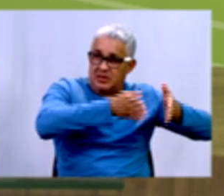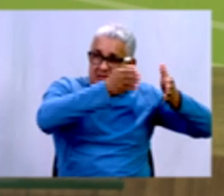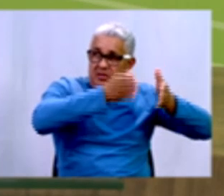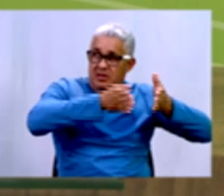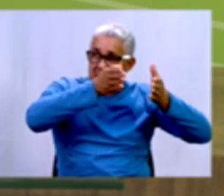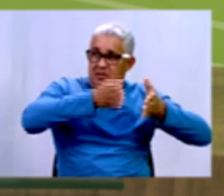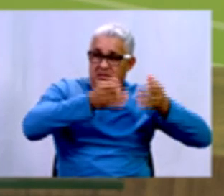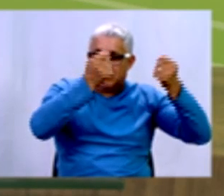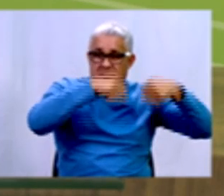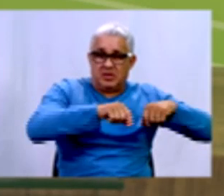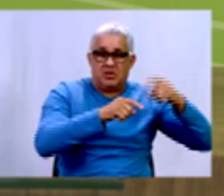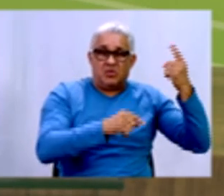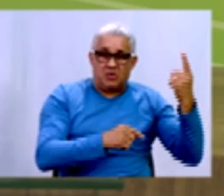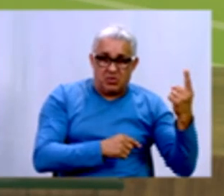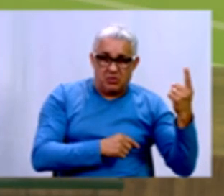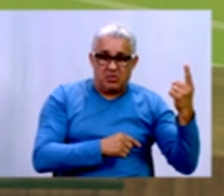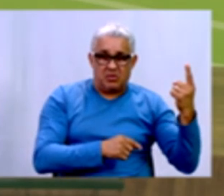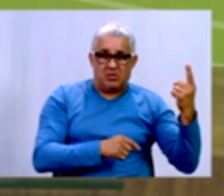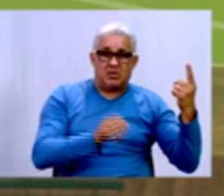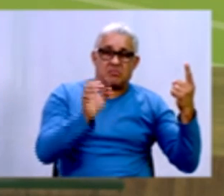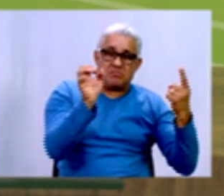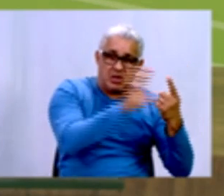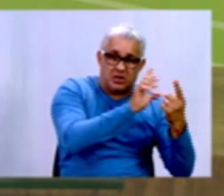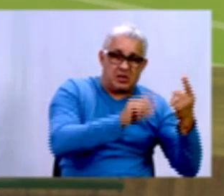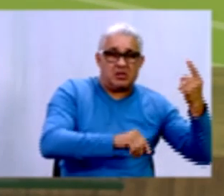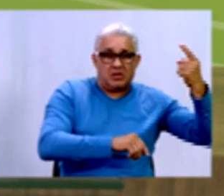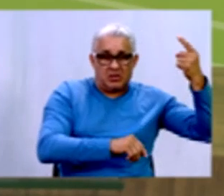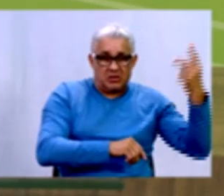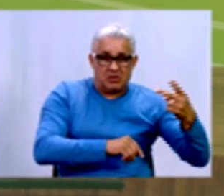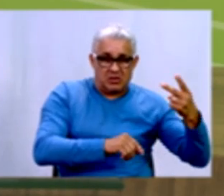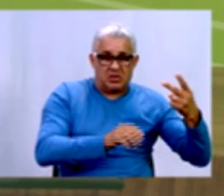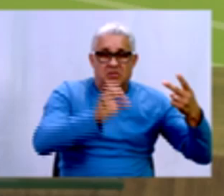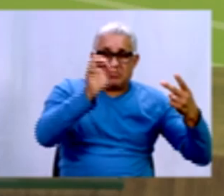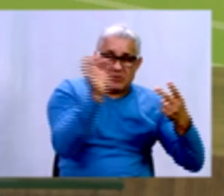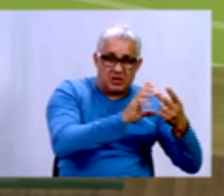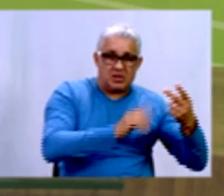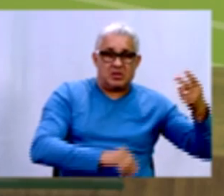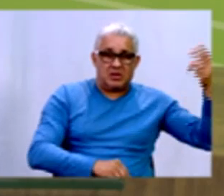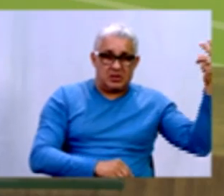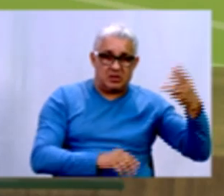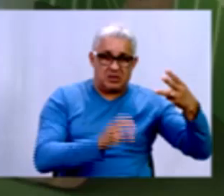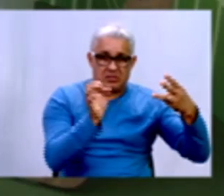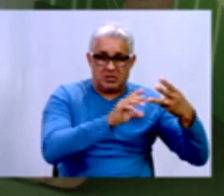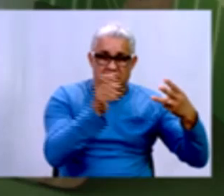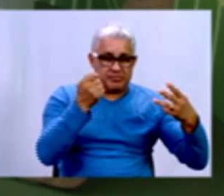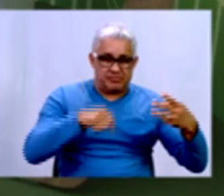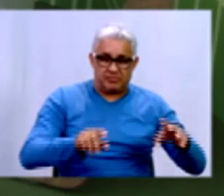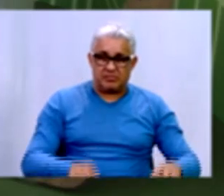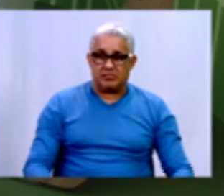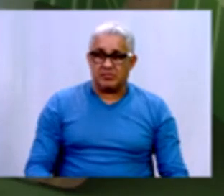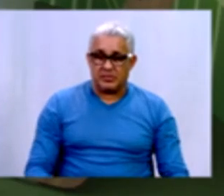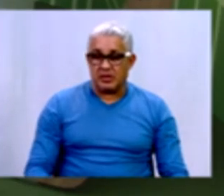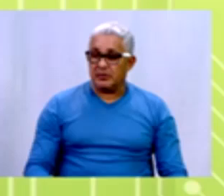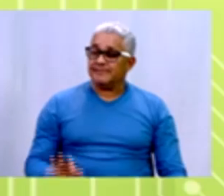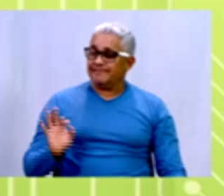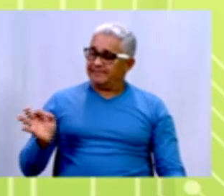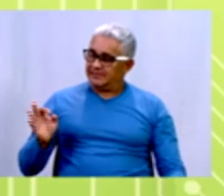uma fase, completar ela, para depois começar a outra. É isso mesmo, né, professora? Aqui